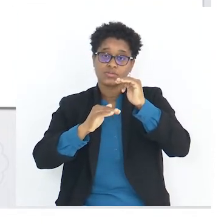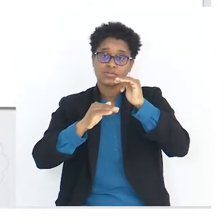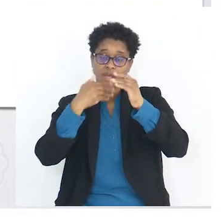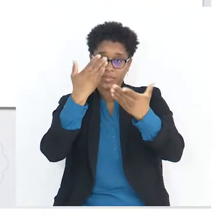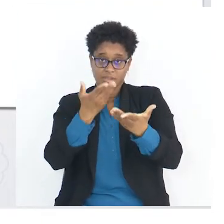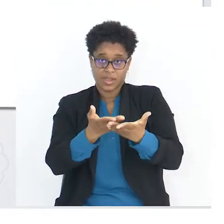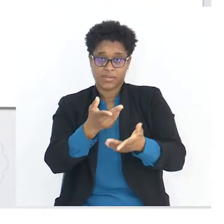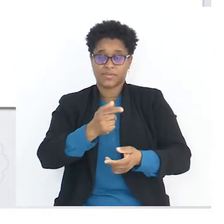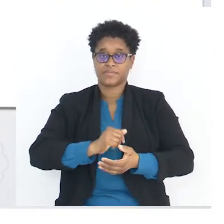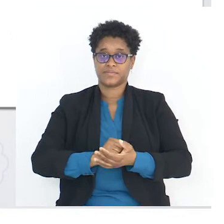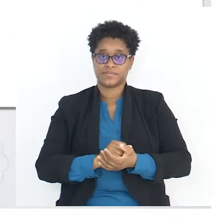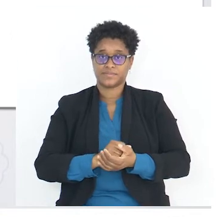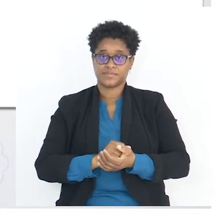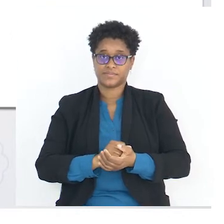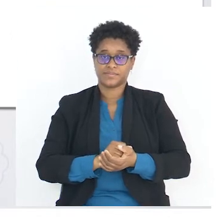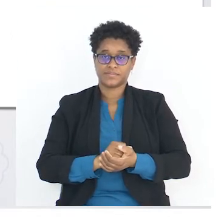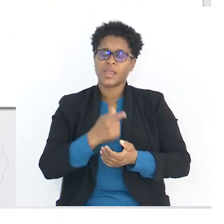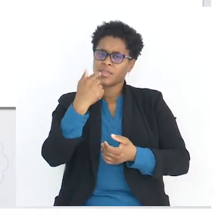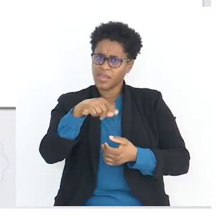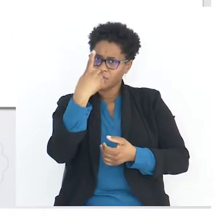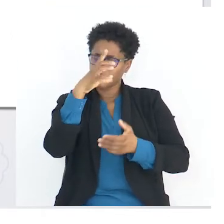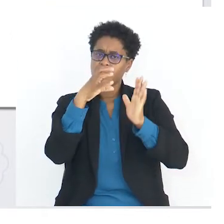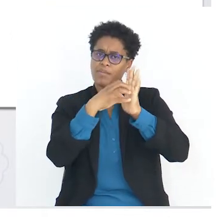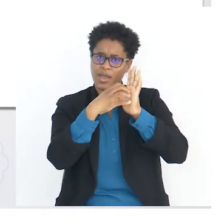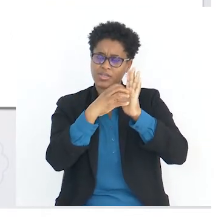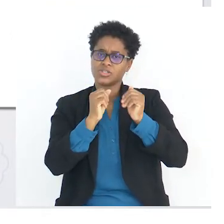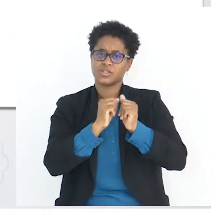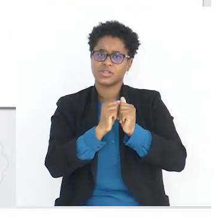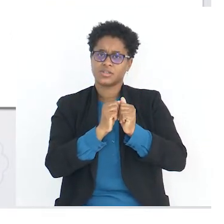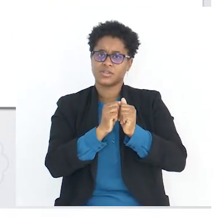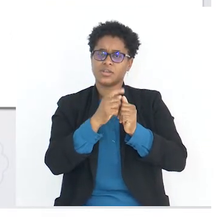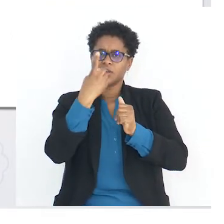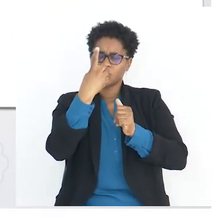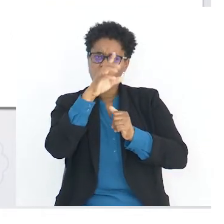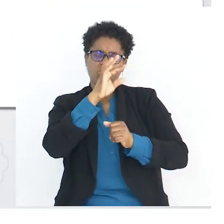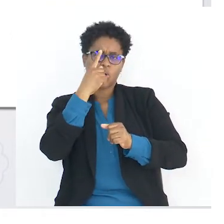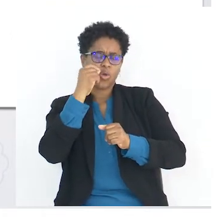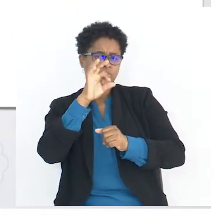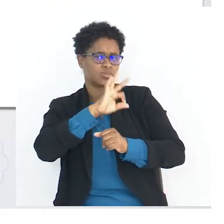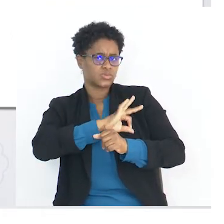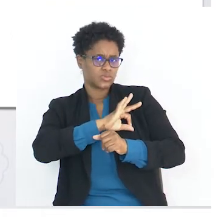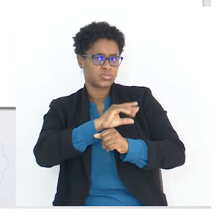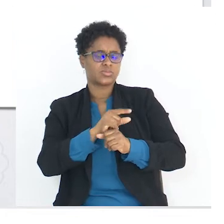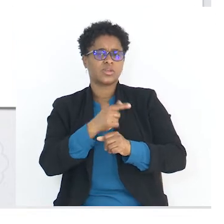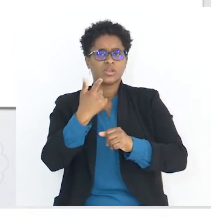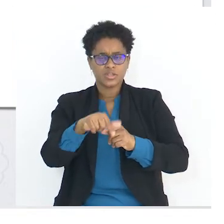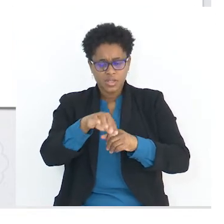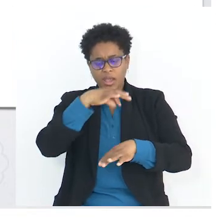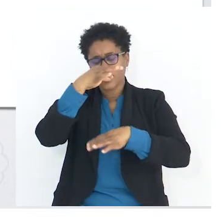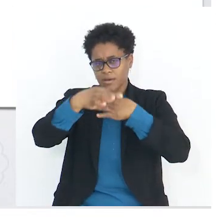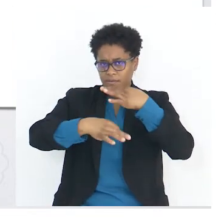referem. Temos uma imagem de um senhor que está a